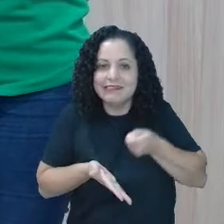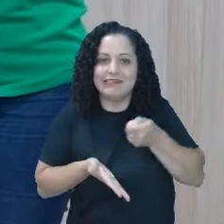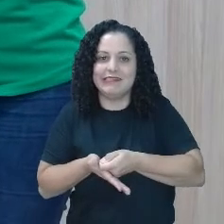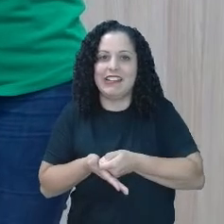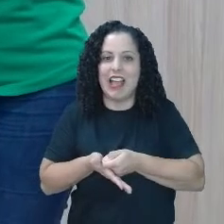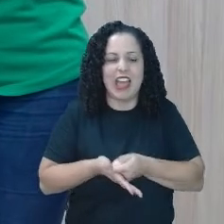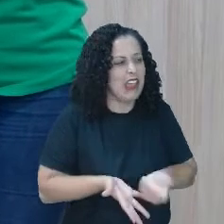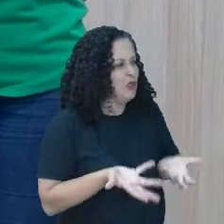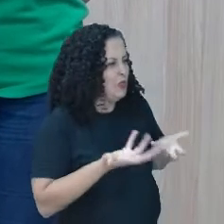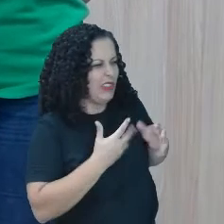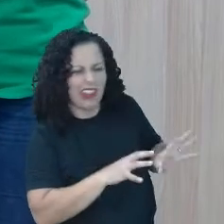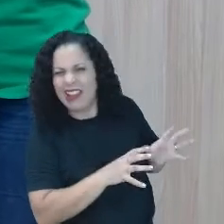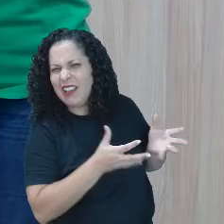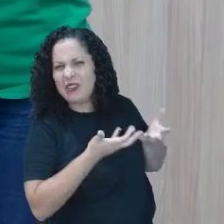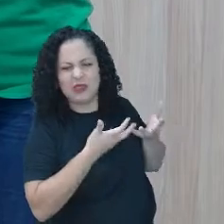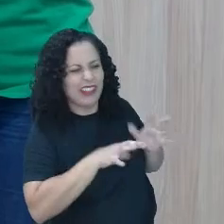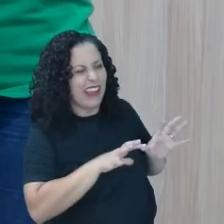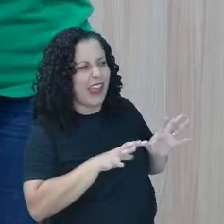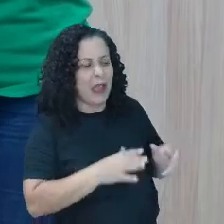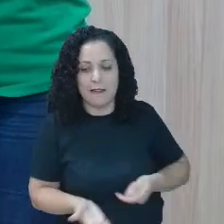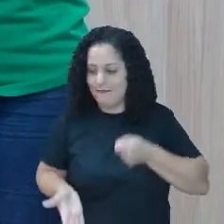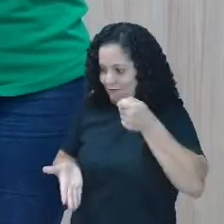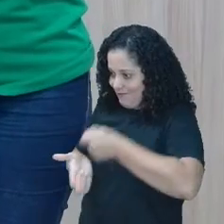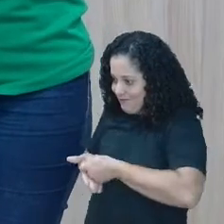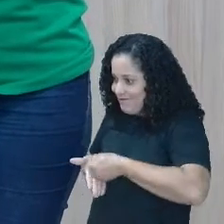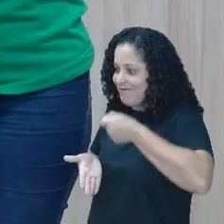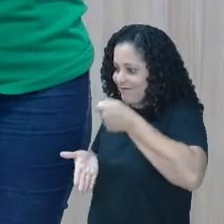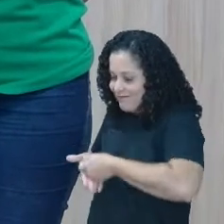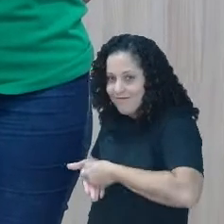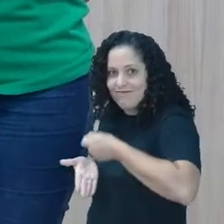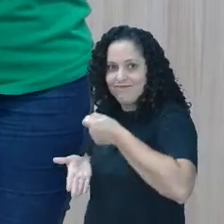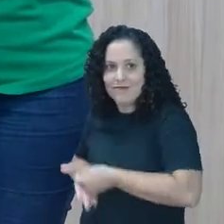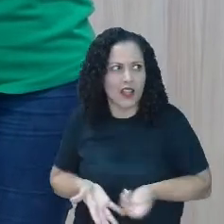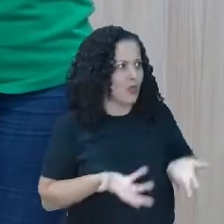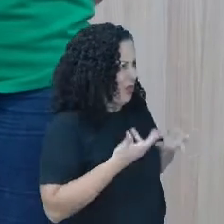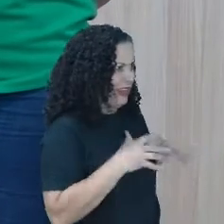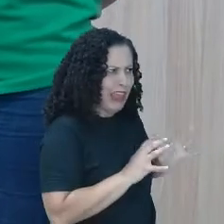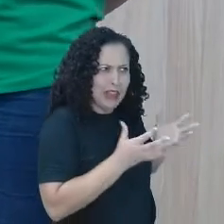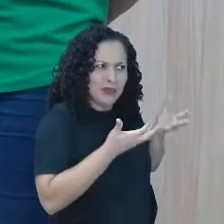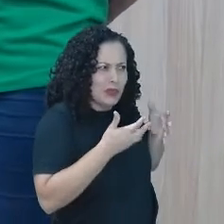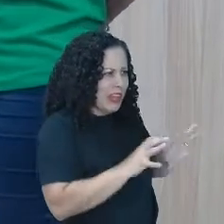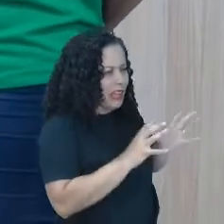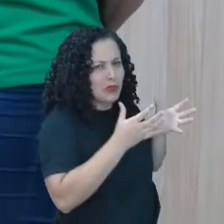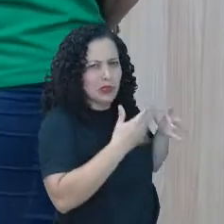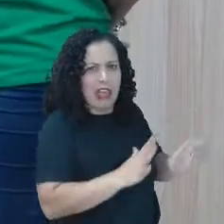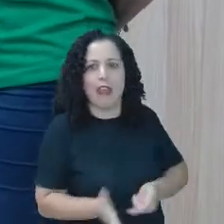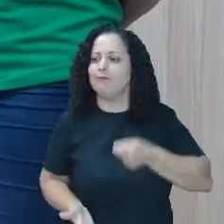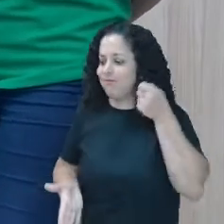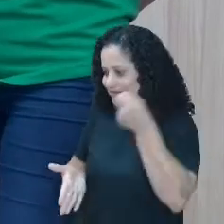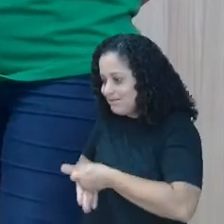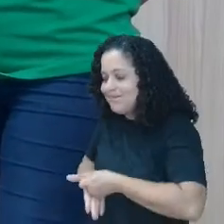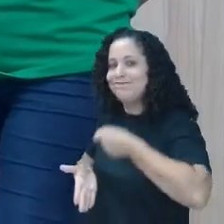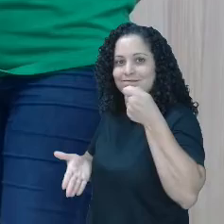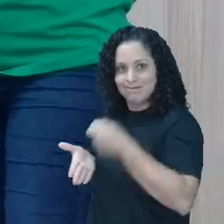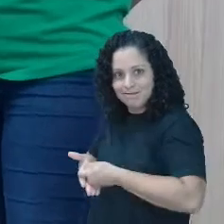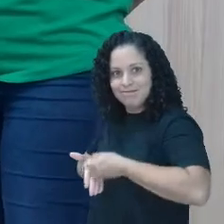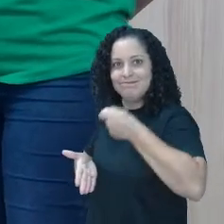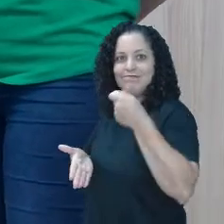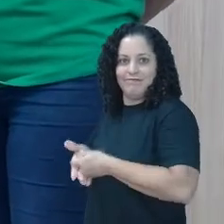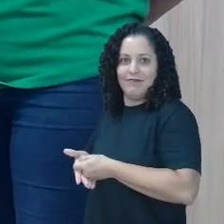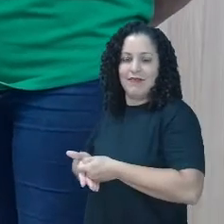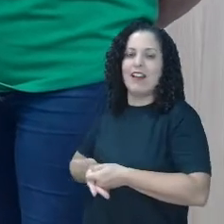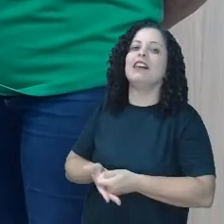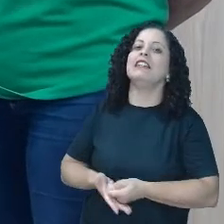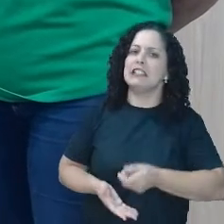não quer uma coisa, a pessoa fica tentando convencer de alguma forma. Não, mas eu não quero, e fica, sabe, tentando, né, convencer